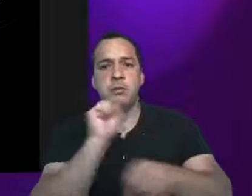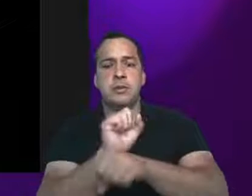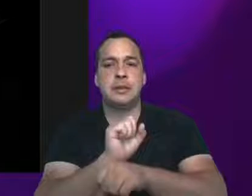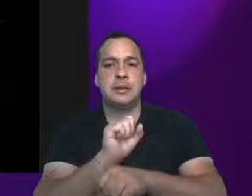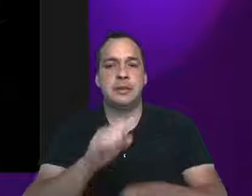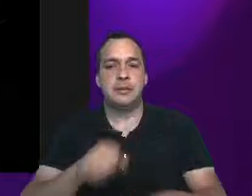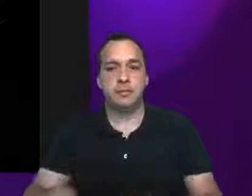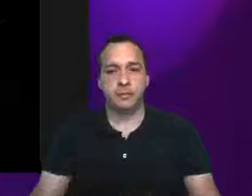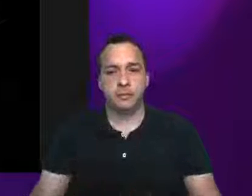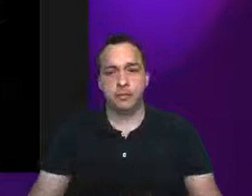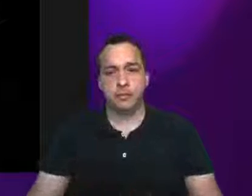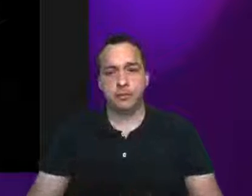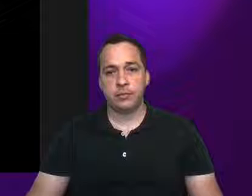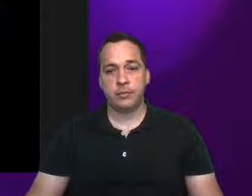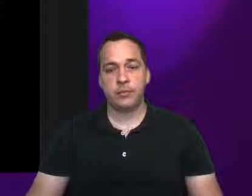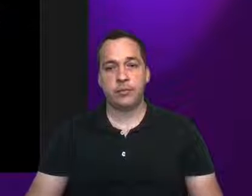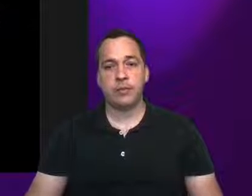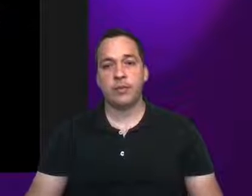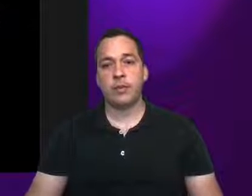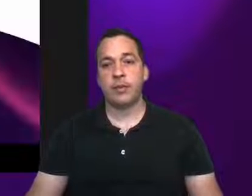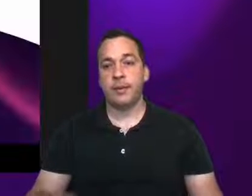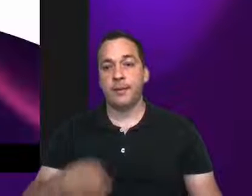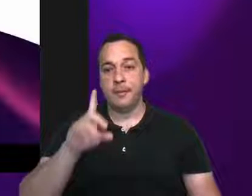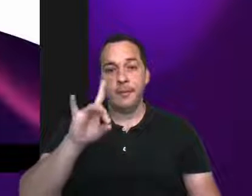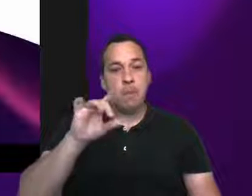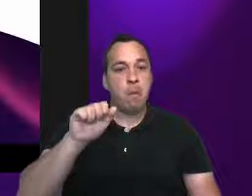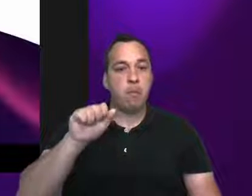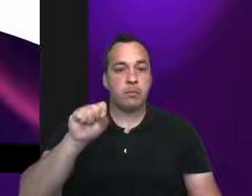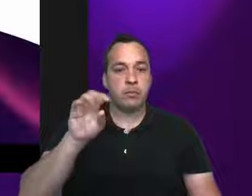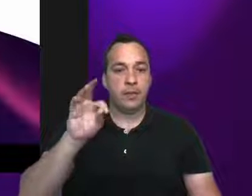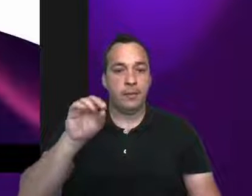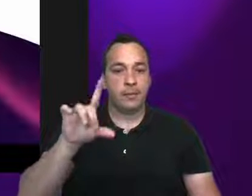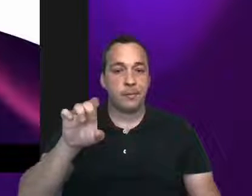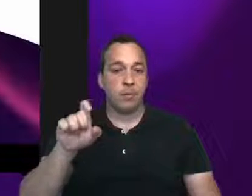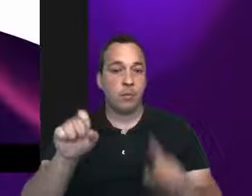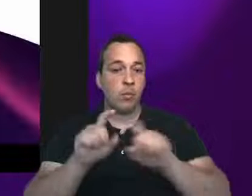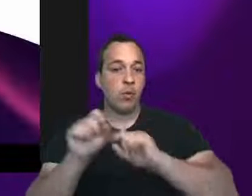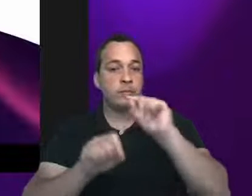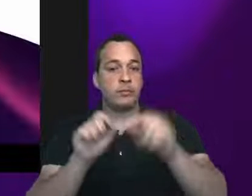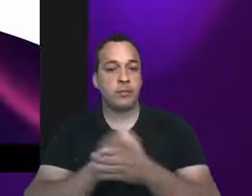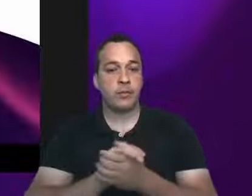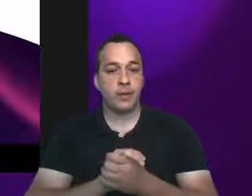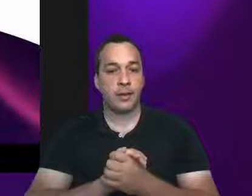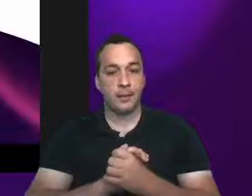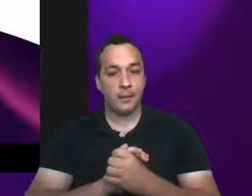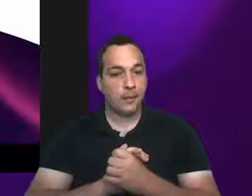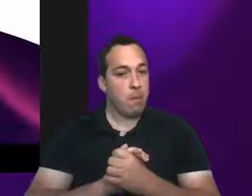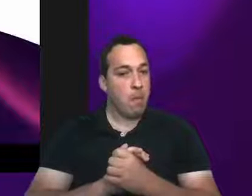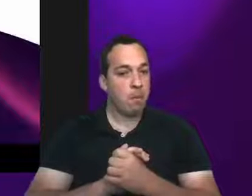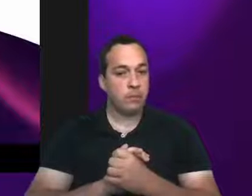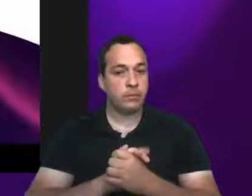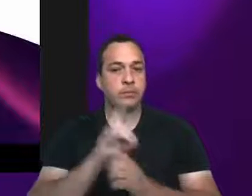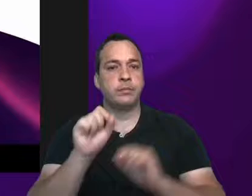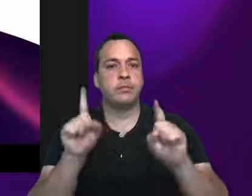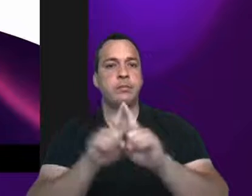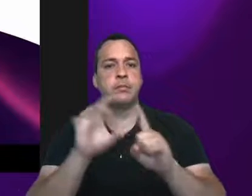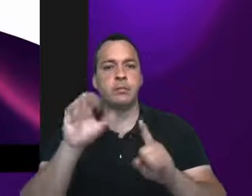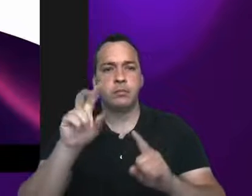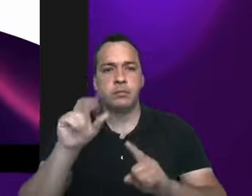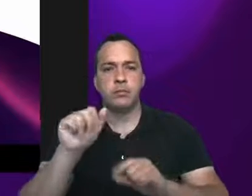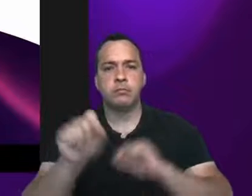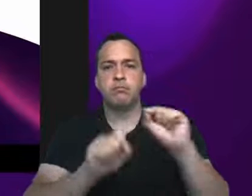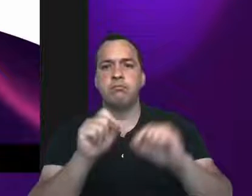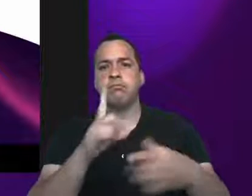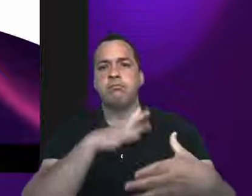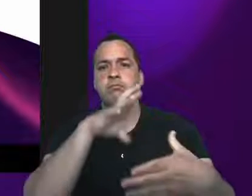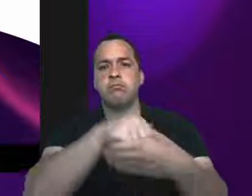e se eu tenho uma diástole isolada, eu tenho uma congestão grave. Mas agora, atenção, assim como a cava, eu também tenho que